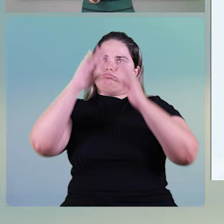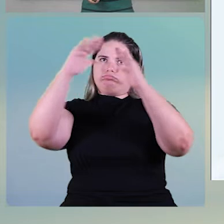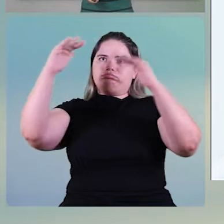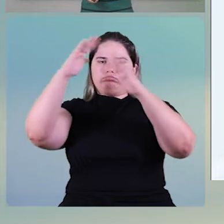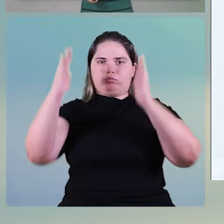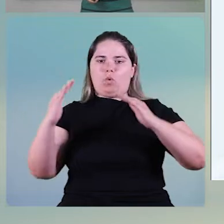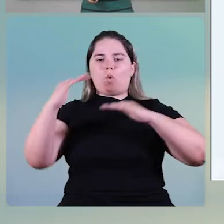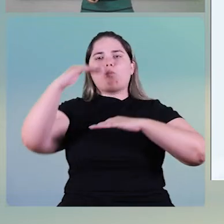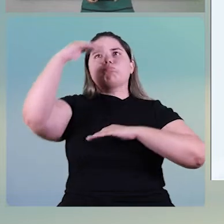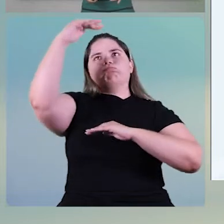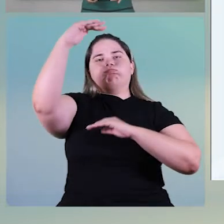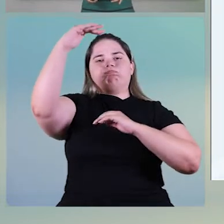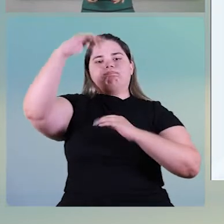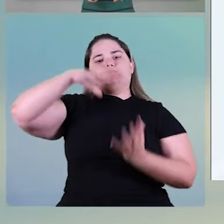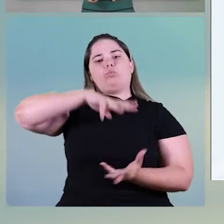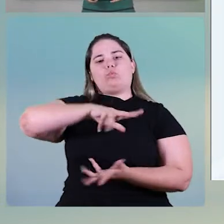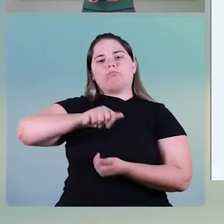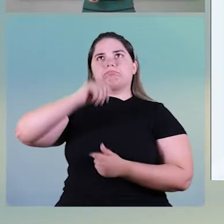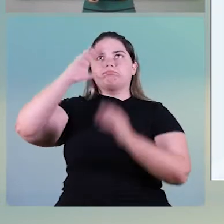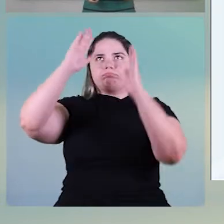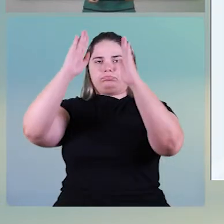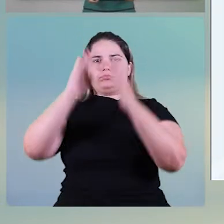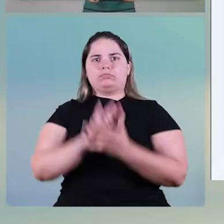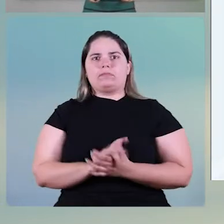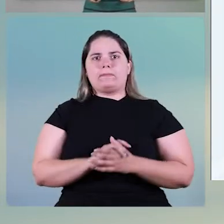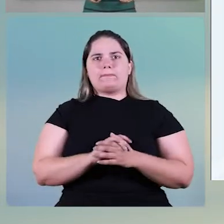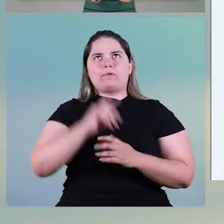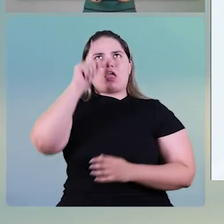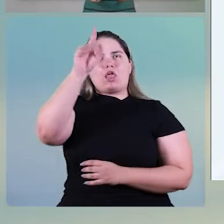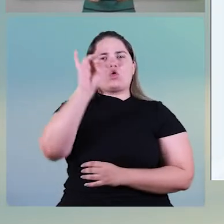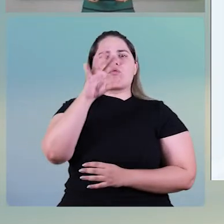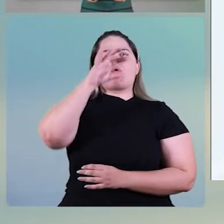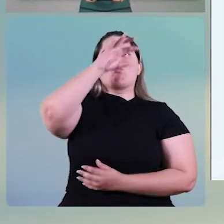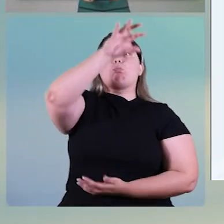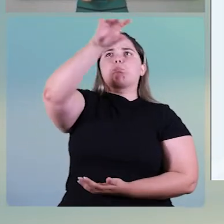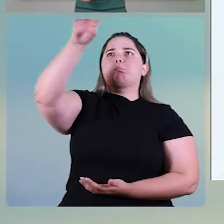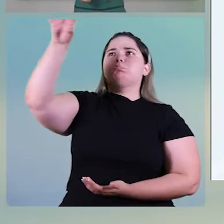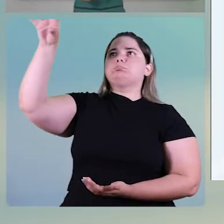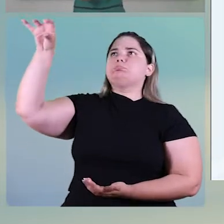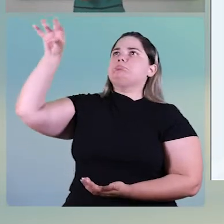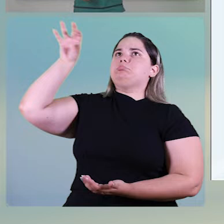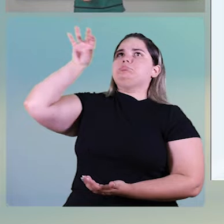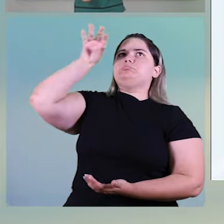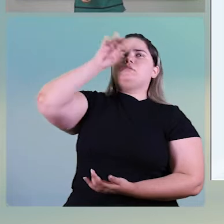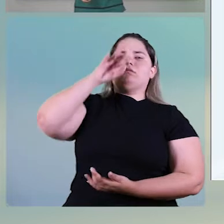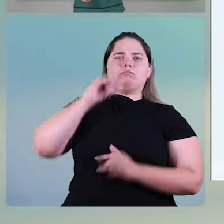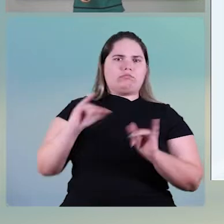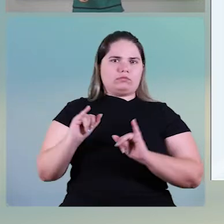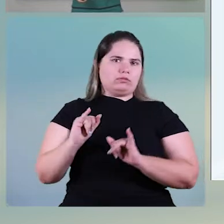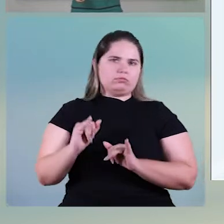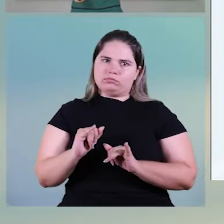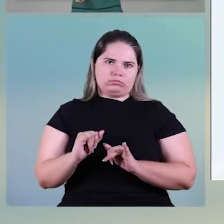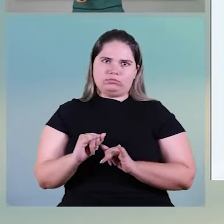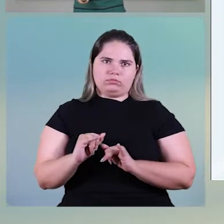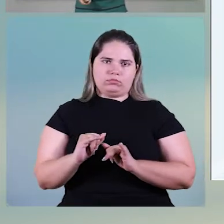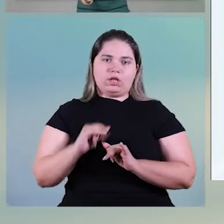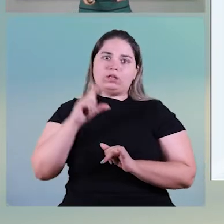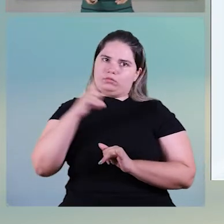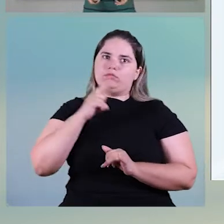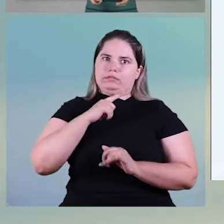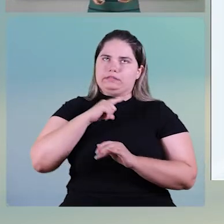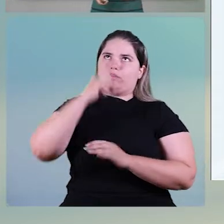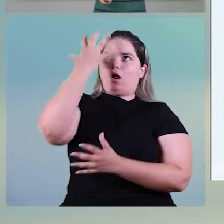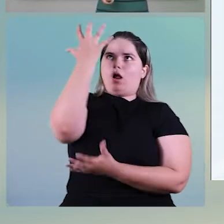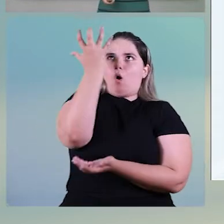do planeta. E aí essa caixa não vai ficar flutuando. A Terra exerce sobre ela, mesmo à